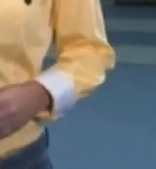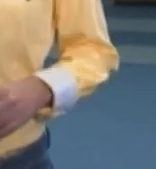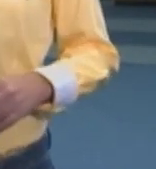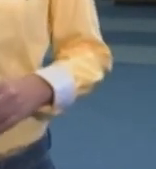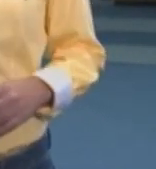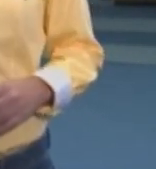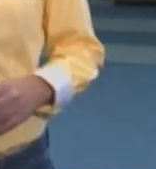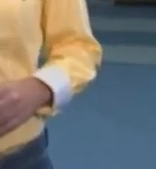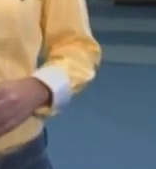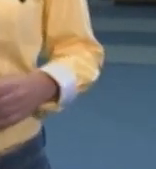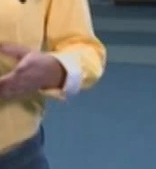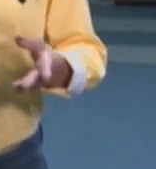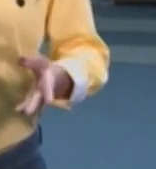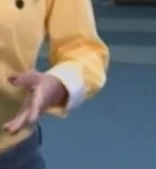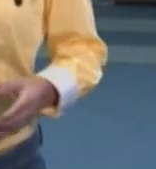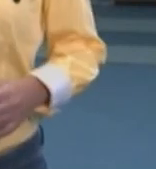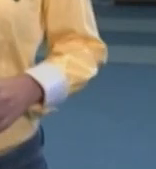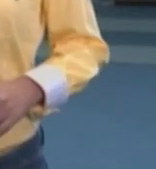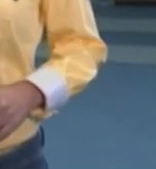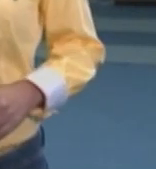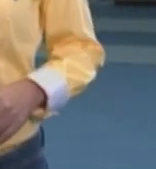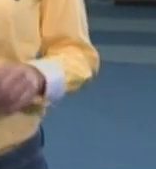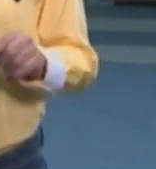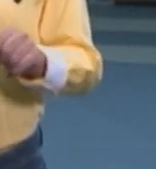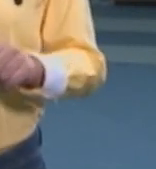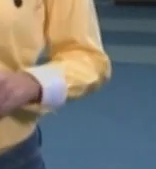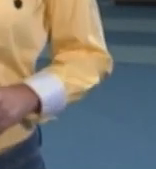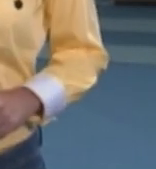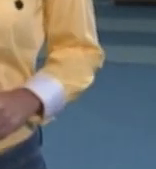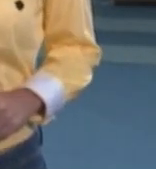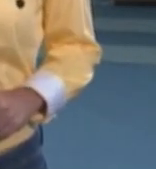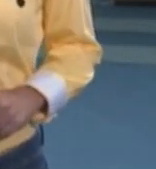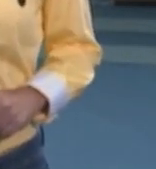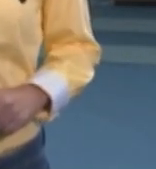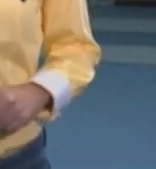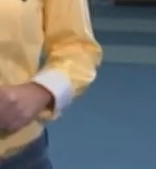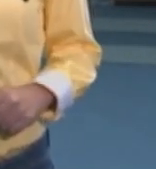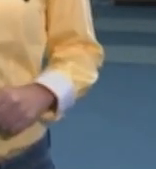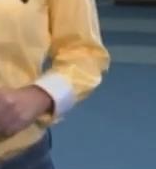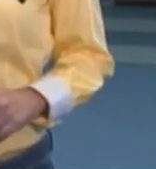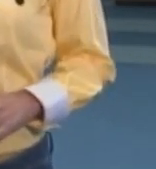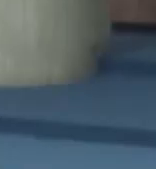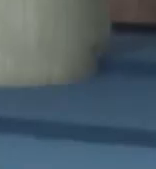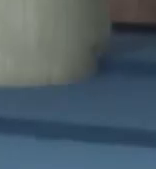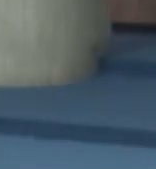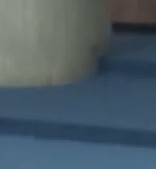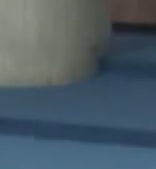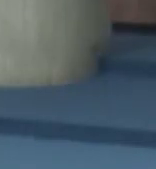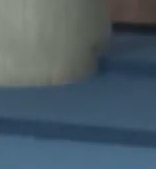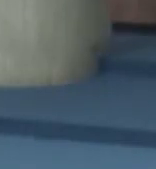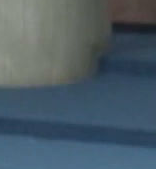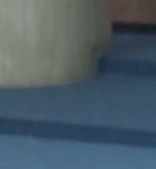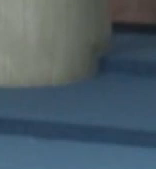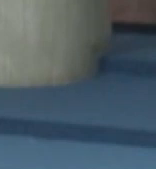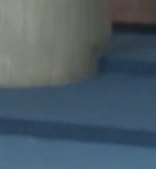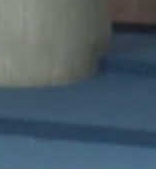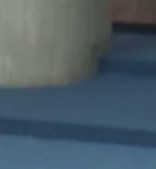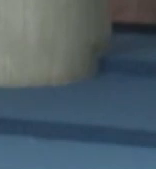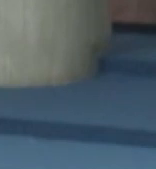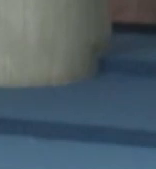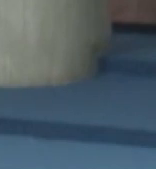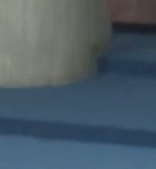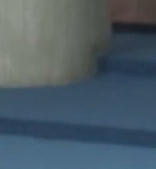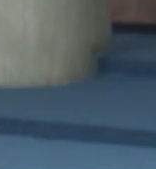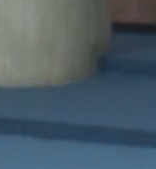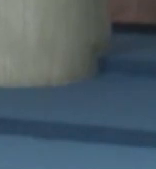Cultura, segurança pública e a crise econômica, assuntos pautados em pronunciamentos. Vamos começar falando das finanças